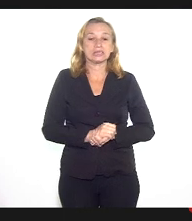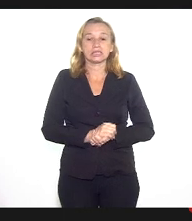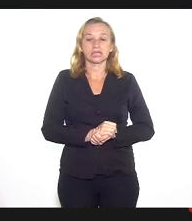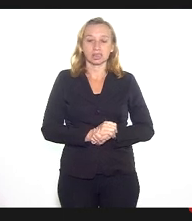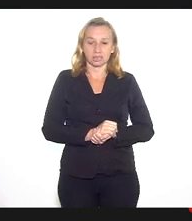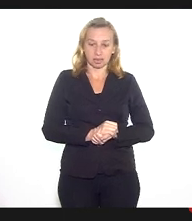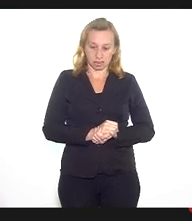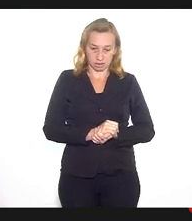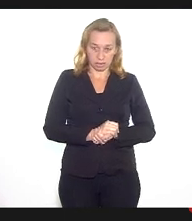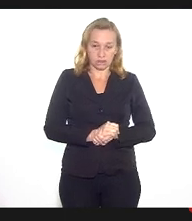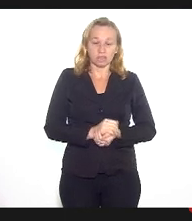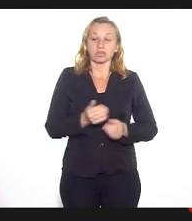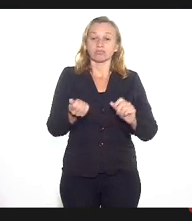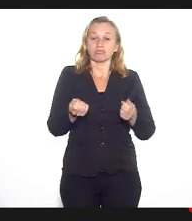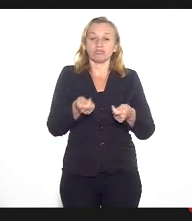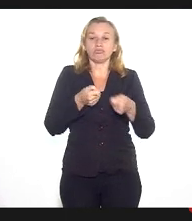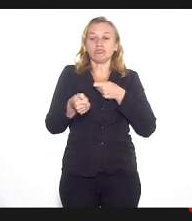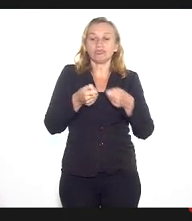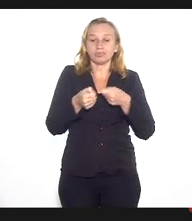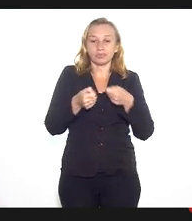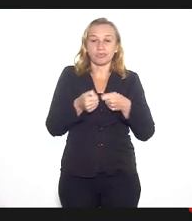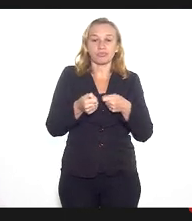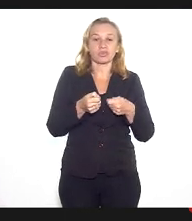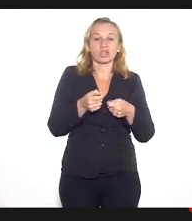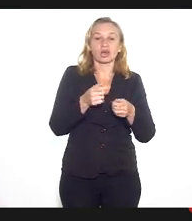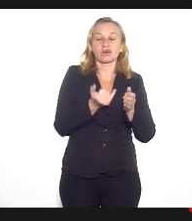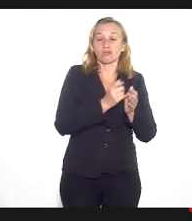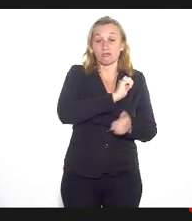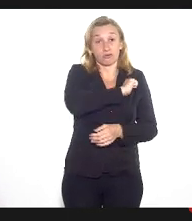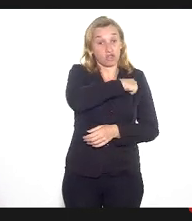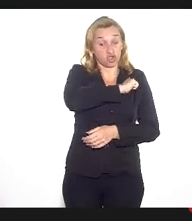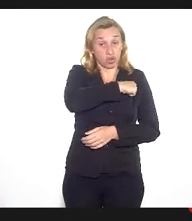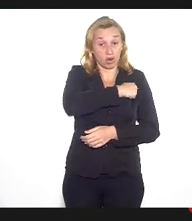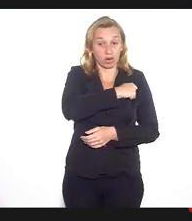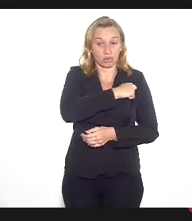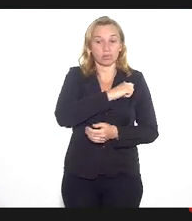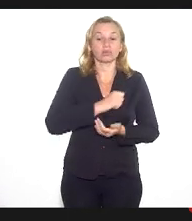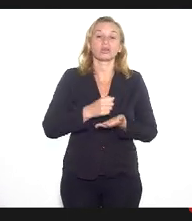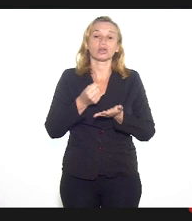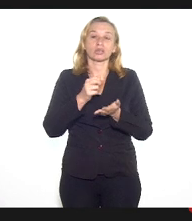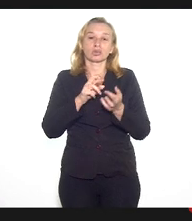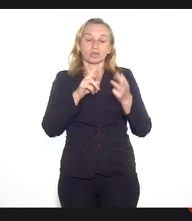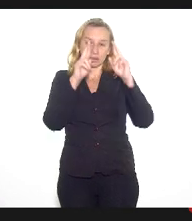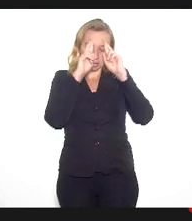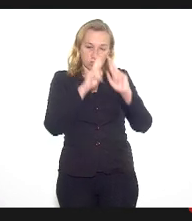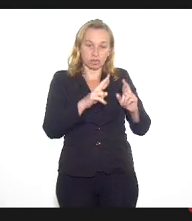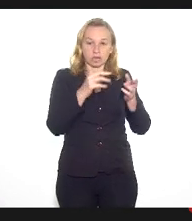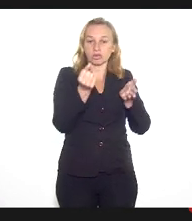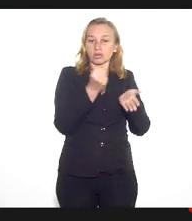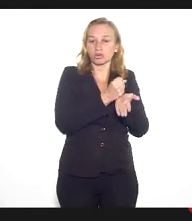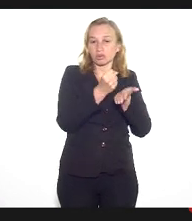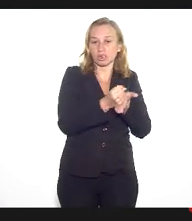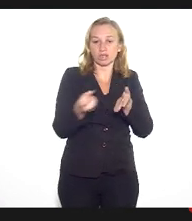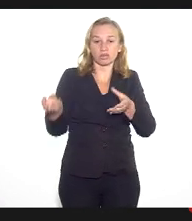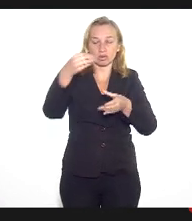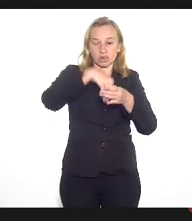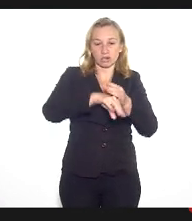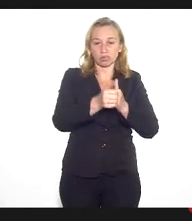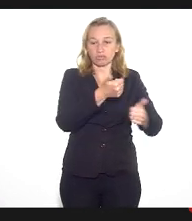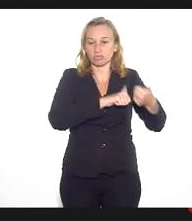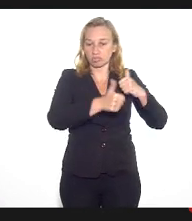coisas como marco regulatório, estabilidade fiscal e o respeito aos contratos são incluídos dentro desse processo de